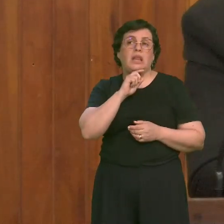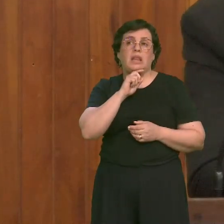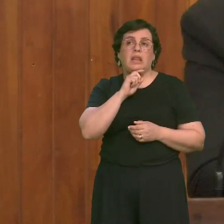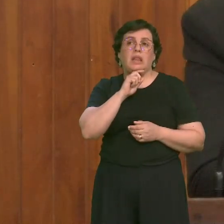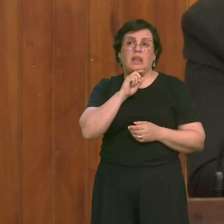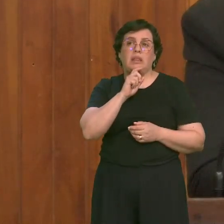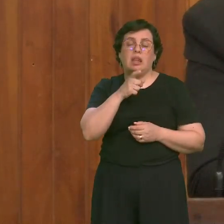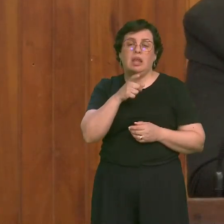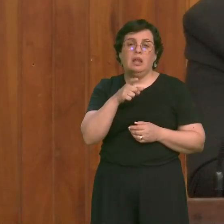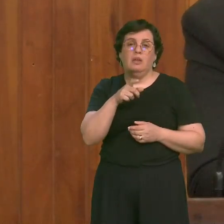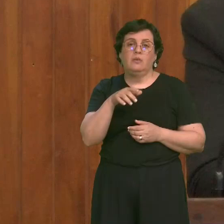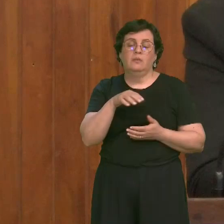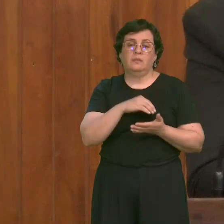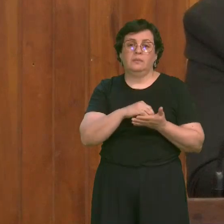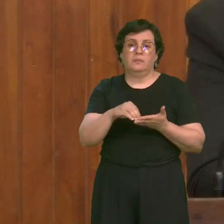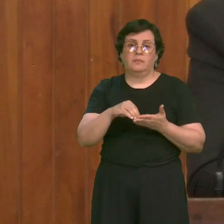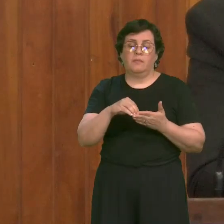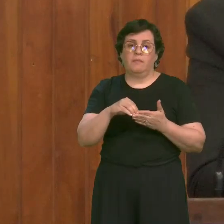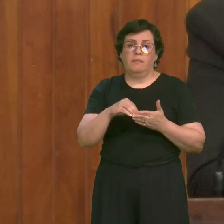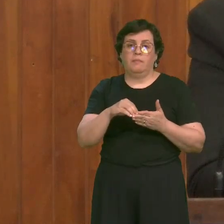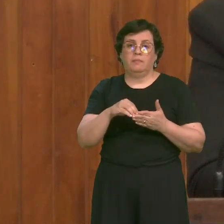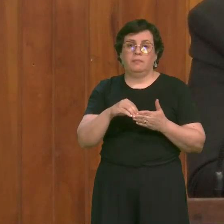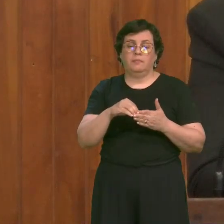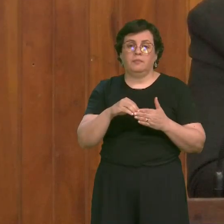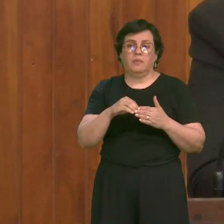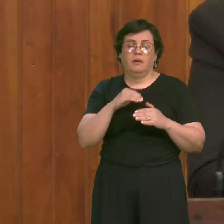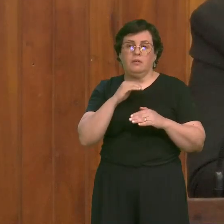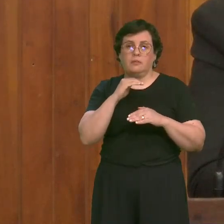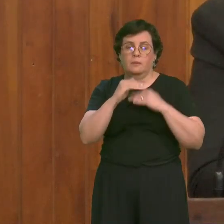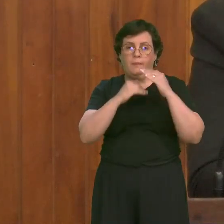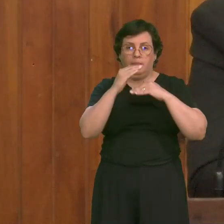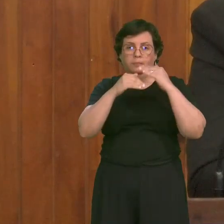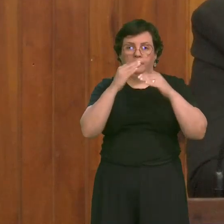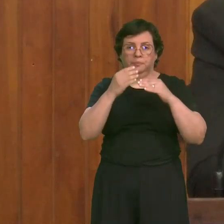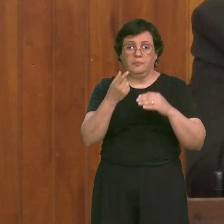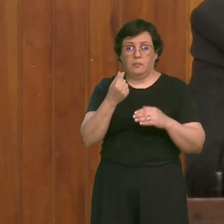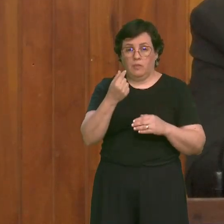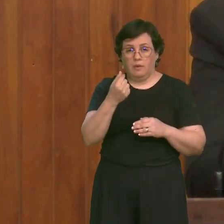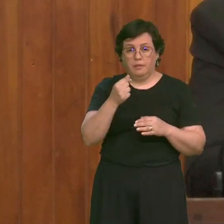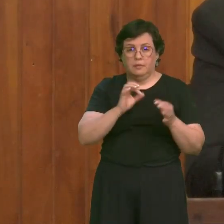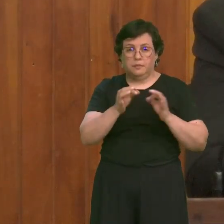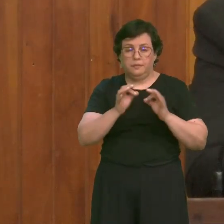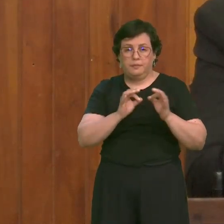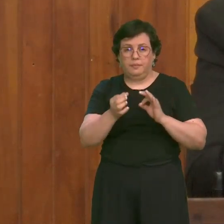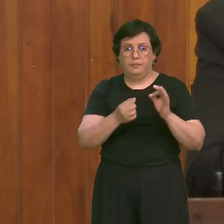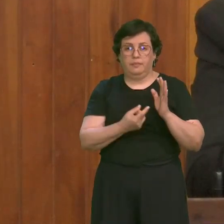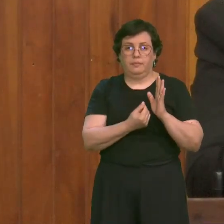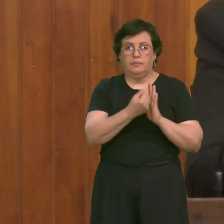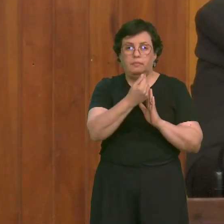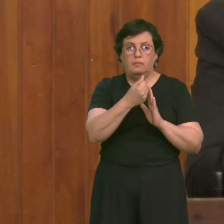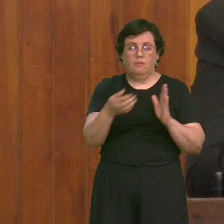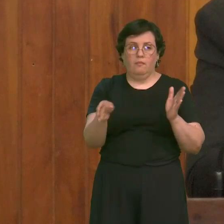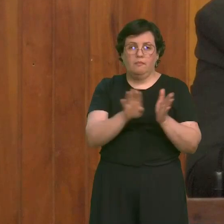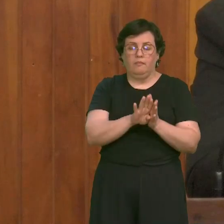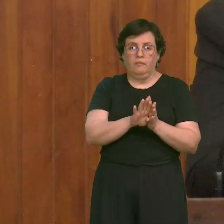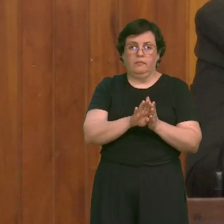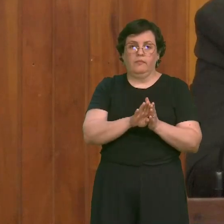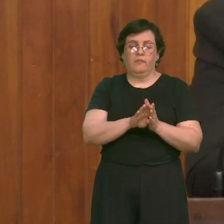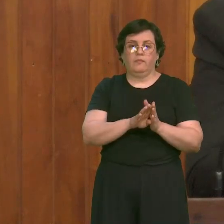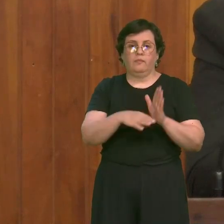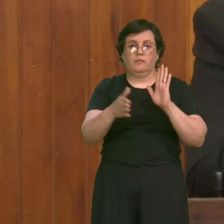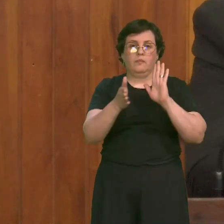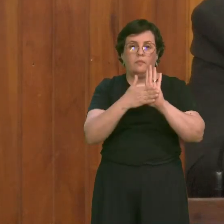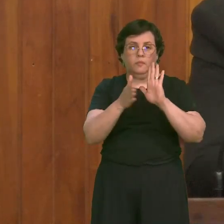secretário de desenvolvimento de fazenda de planejamento econômico vai vir trazer uma proposta para os vereadores